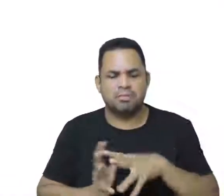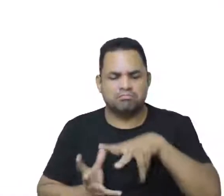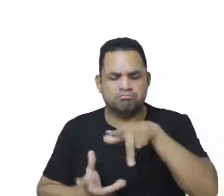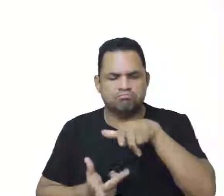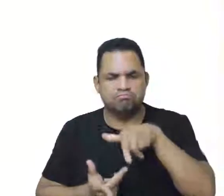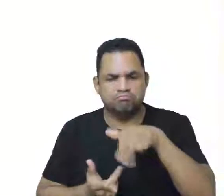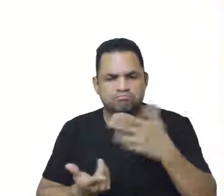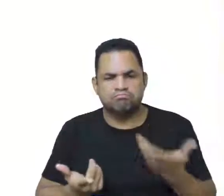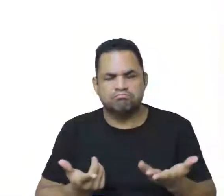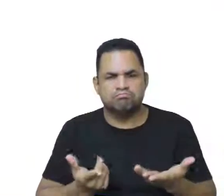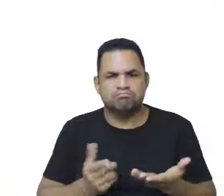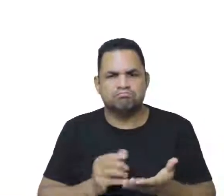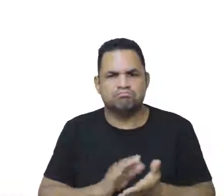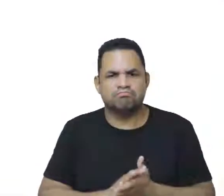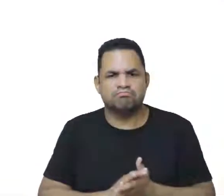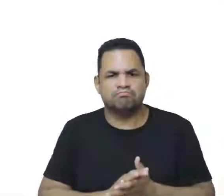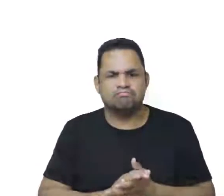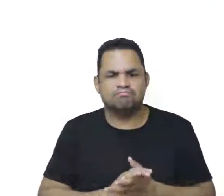está